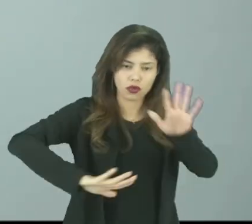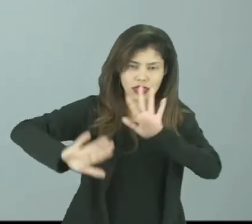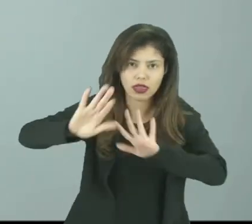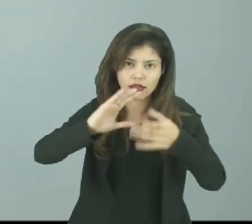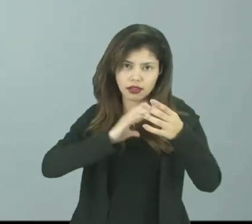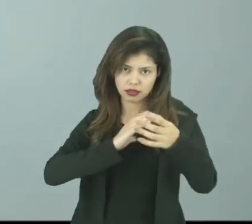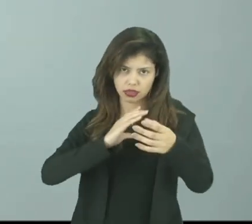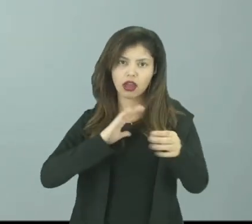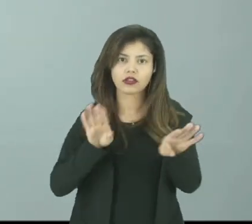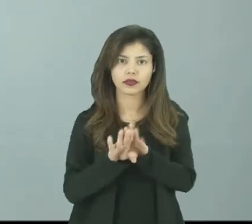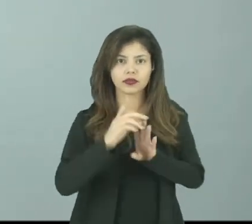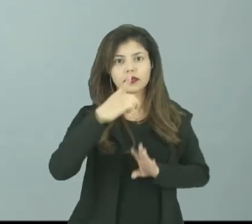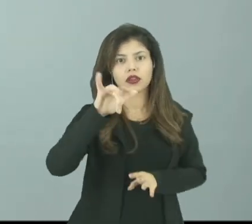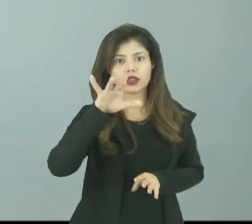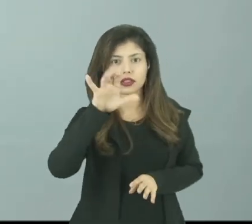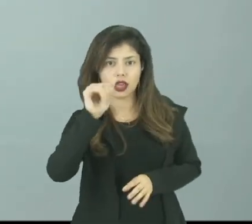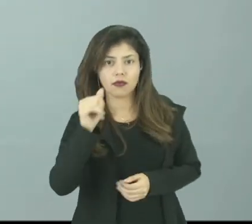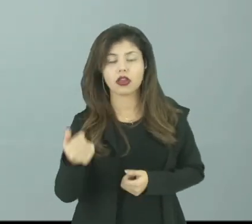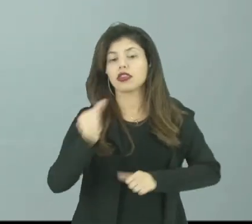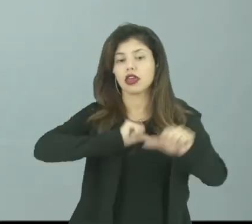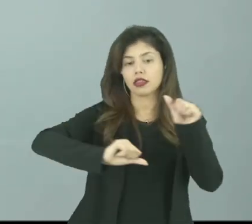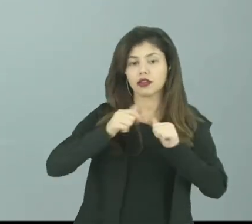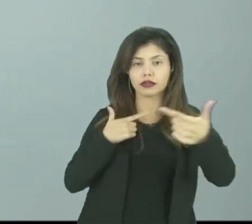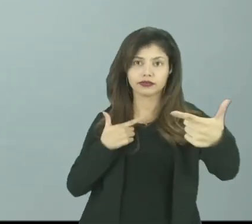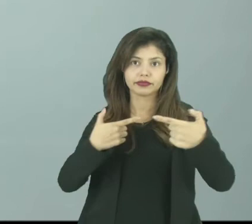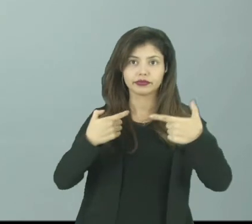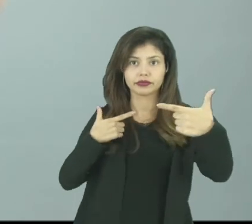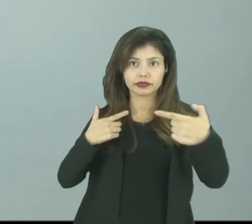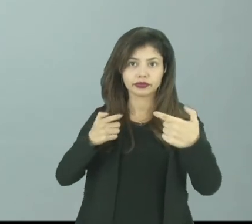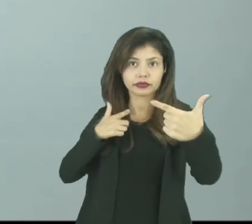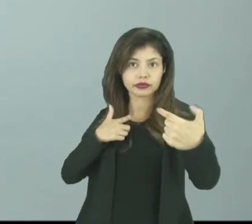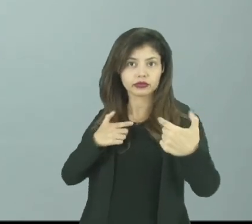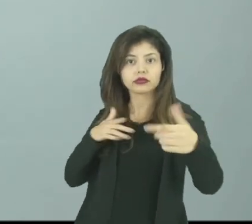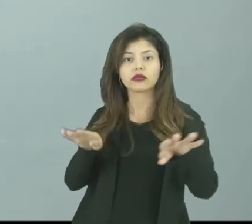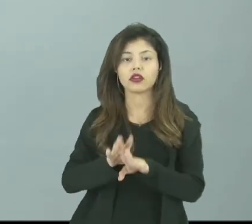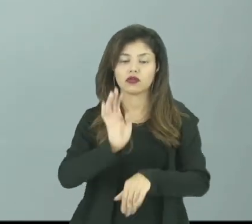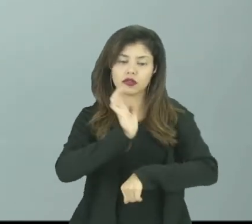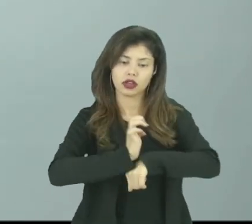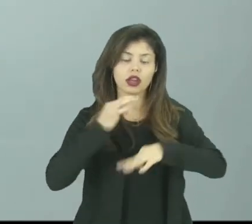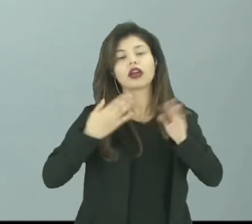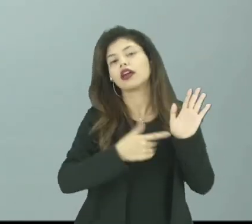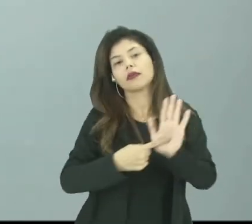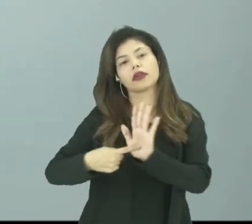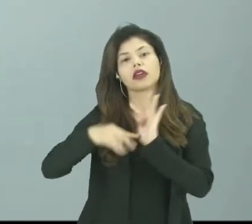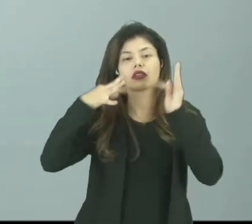ostensivo, e numa troca de arma, o Estado ali que está representando toda a